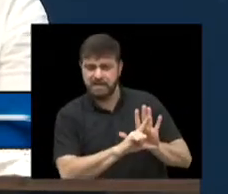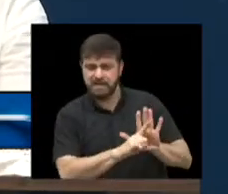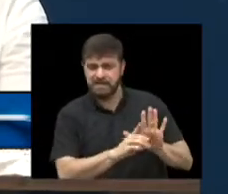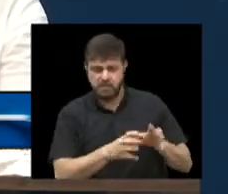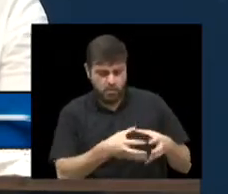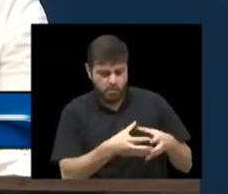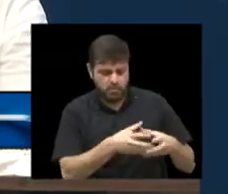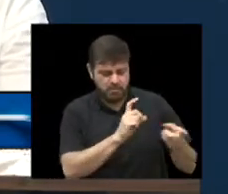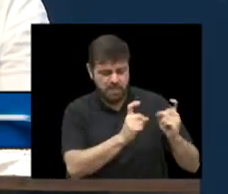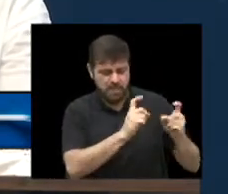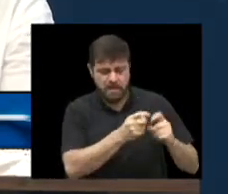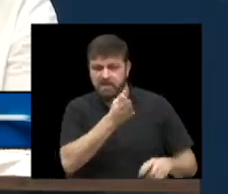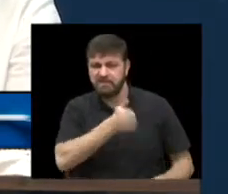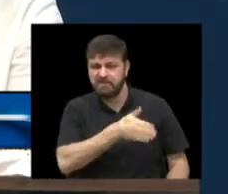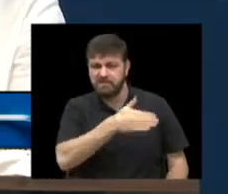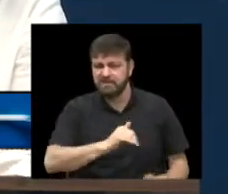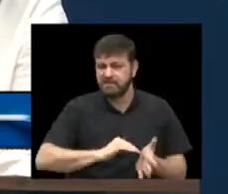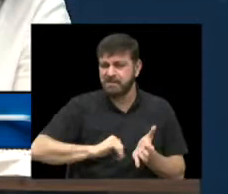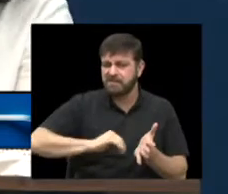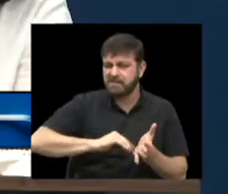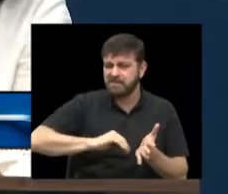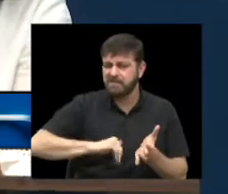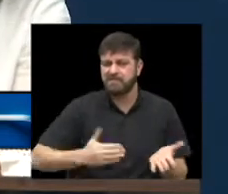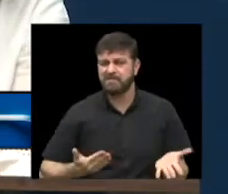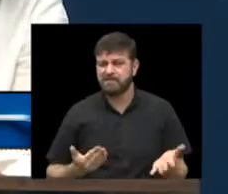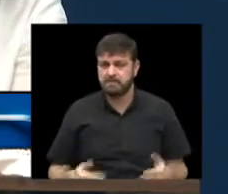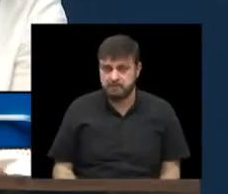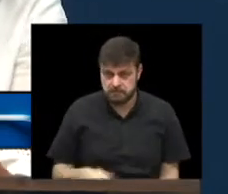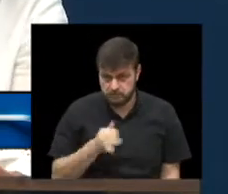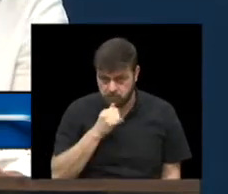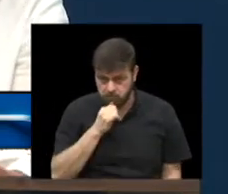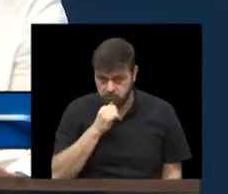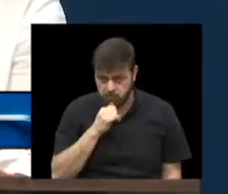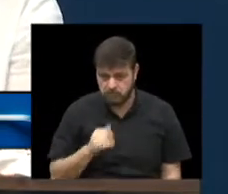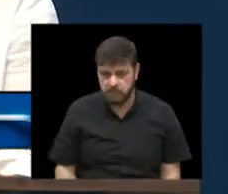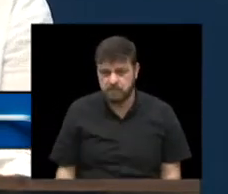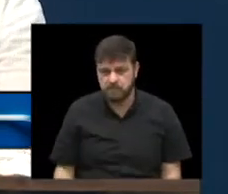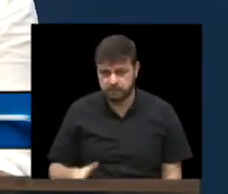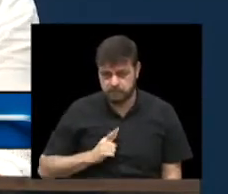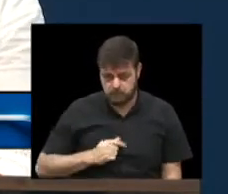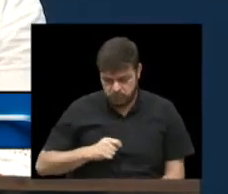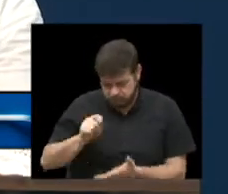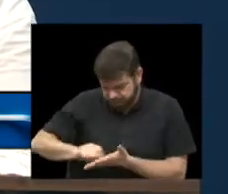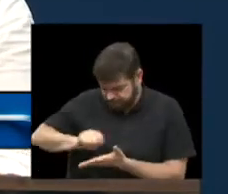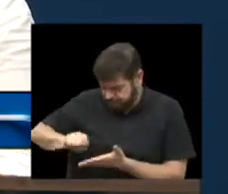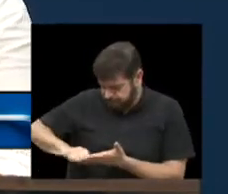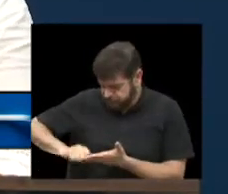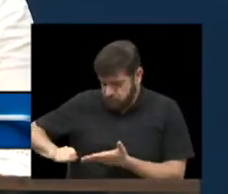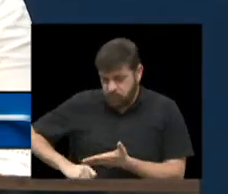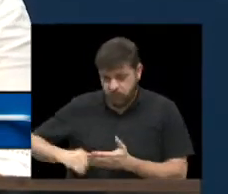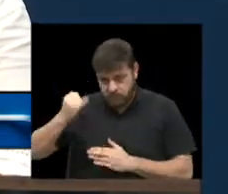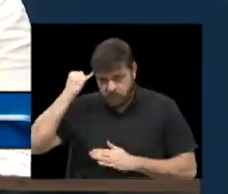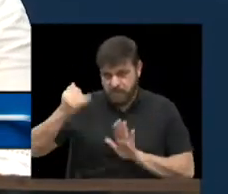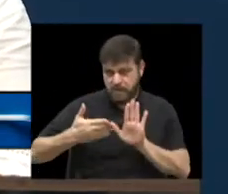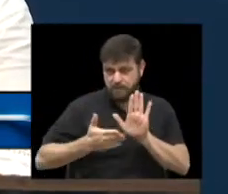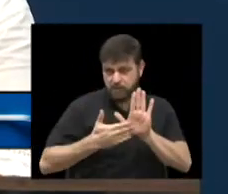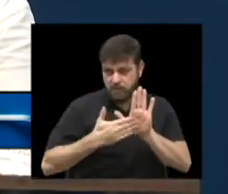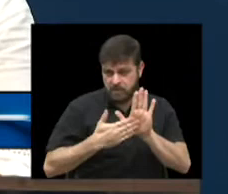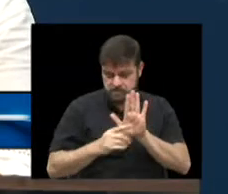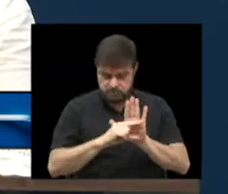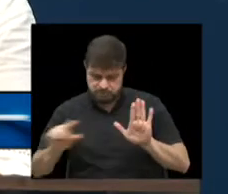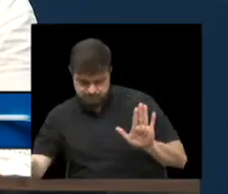na legalidade. Por exemplo, um conjunto de emendas que apresentei é para colocar como diretriz